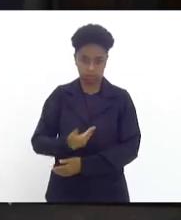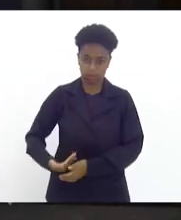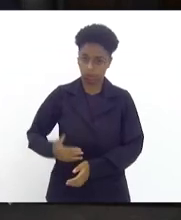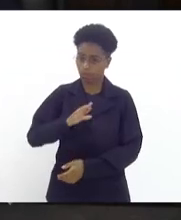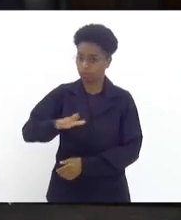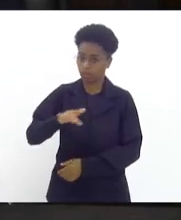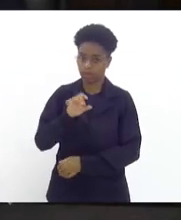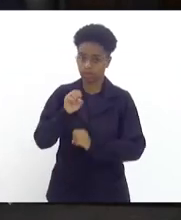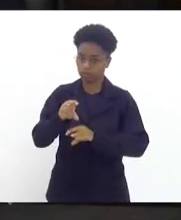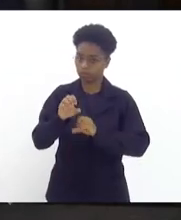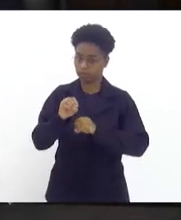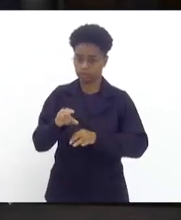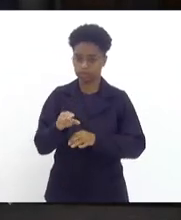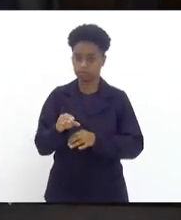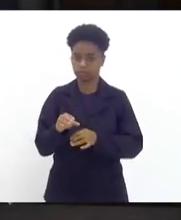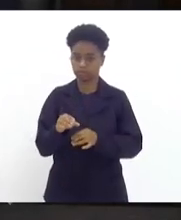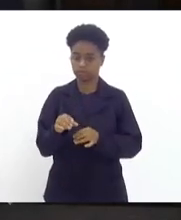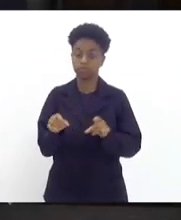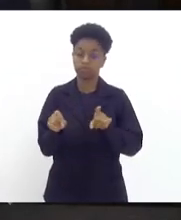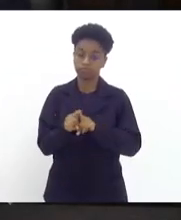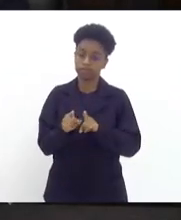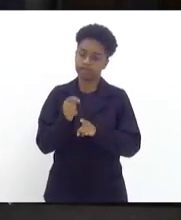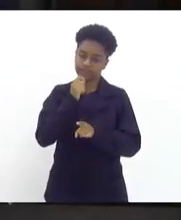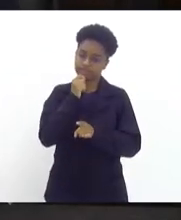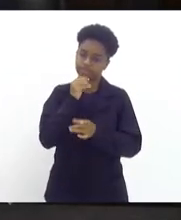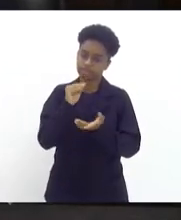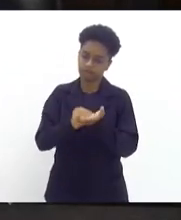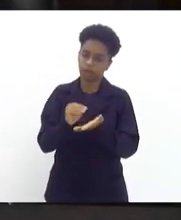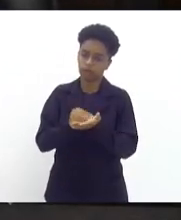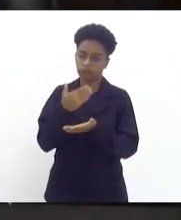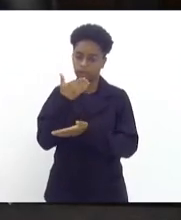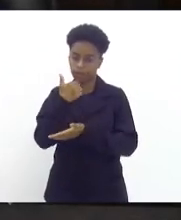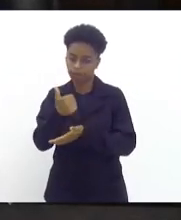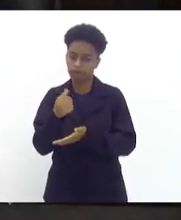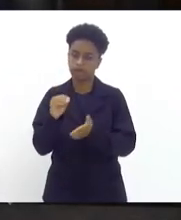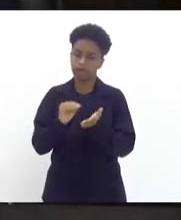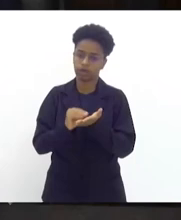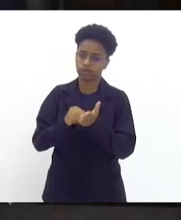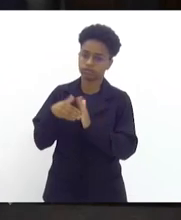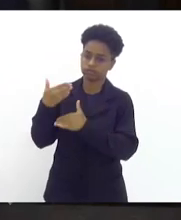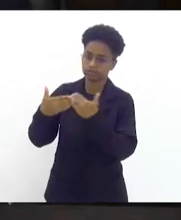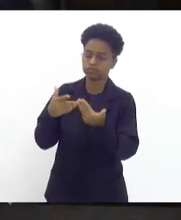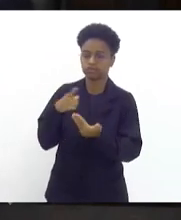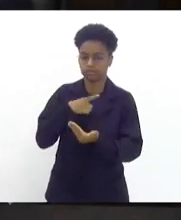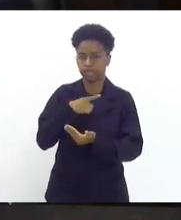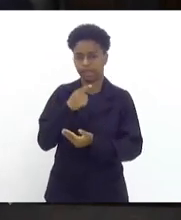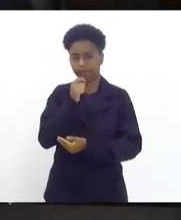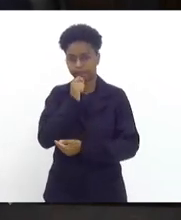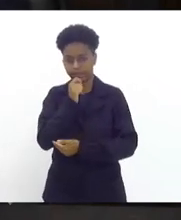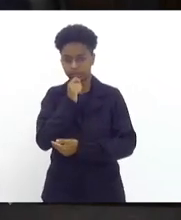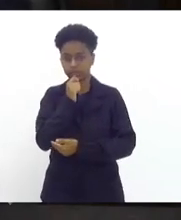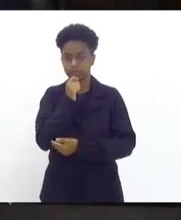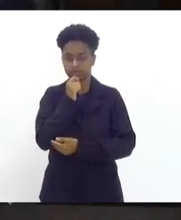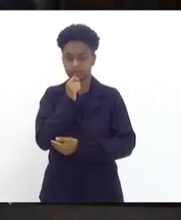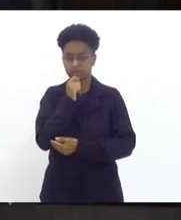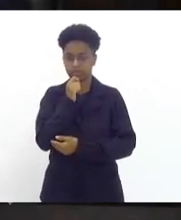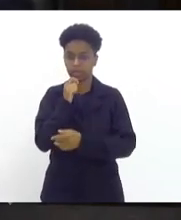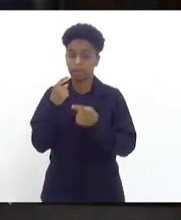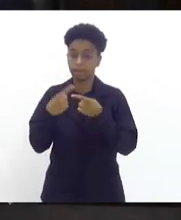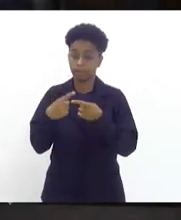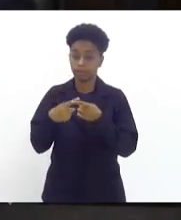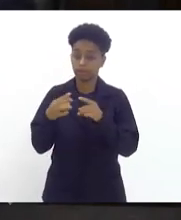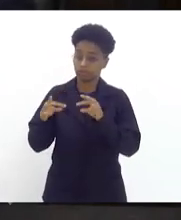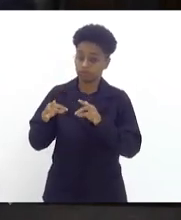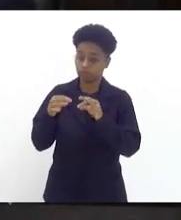é educação pública ainda muito para melhorar para performar para se otimizar tem muito tem muita ser feito até porque